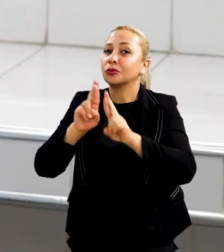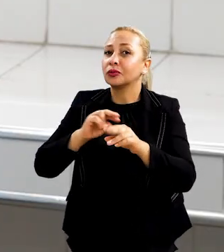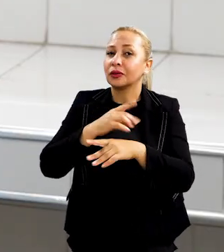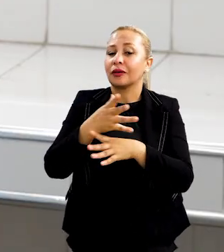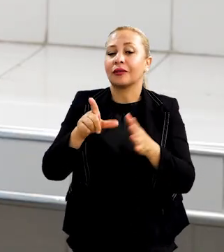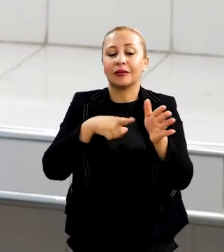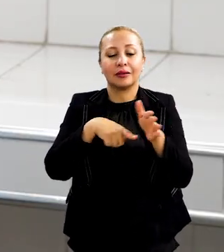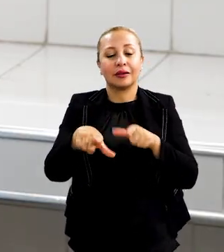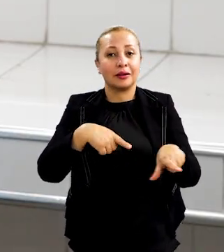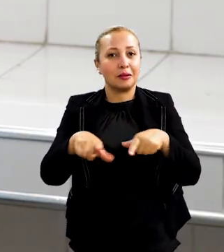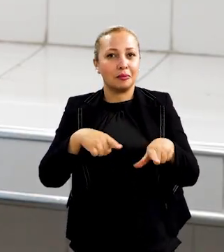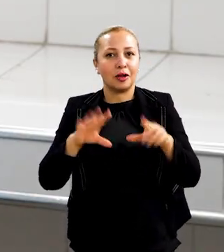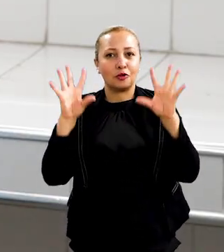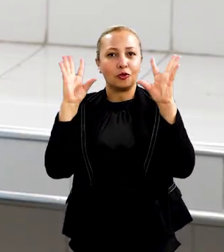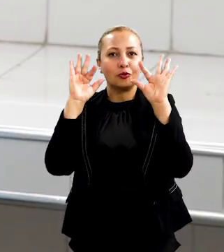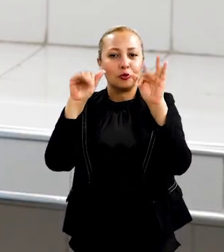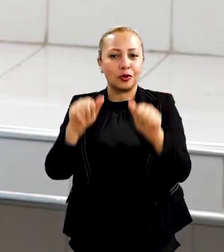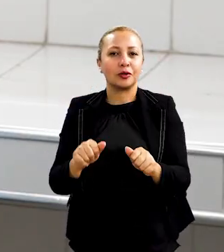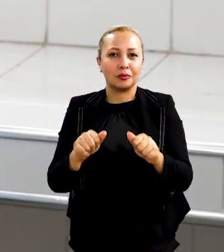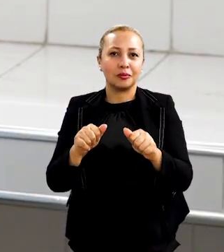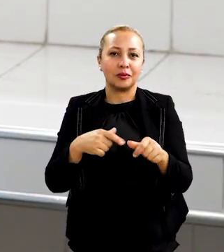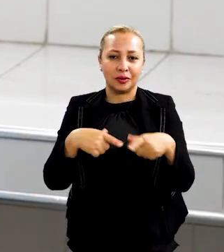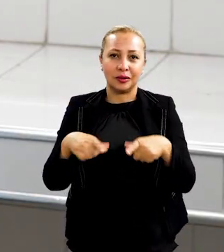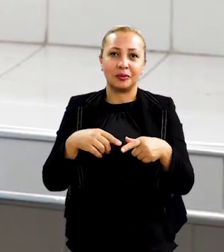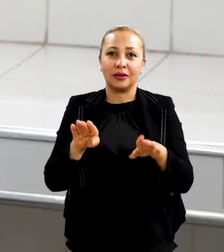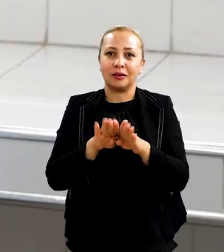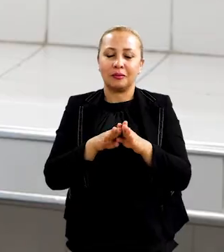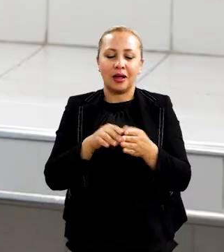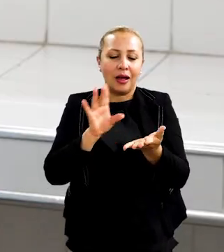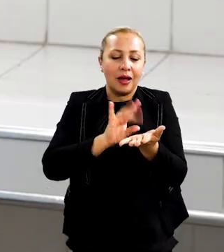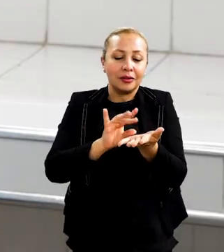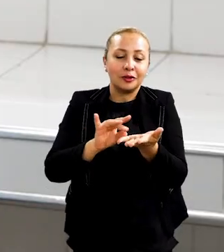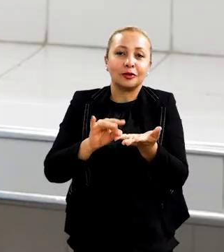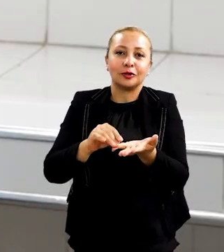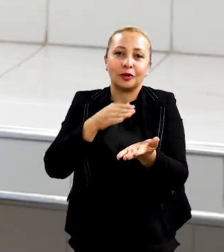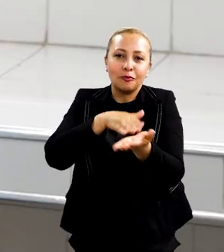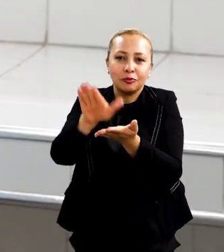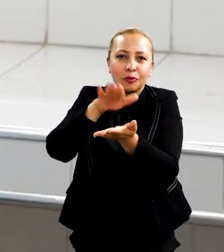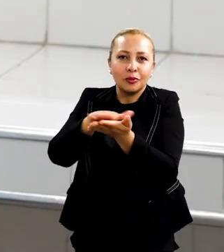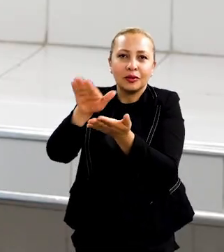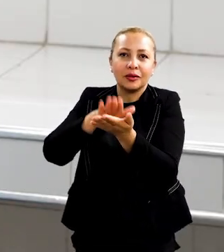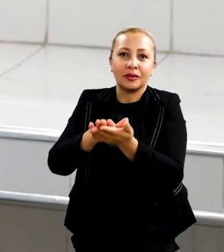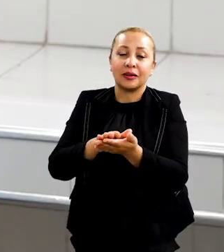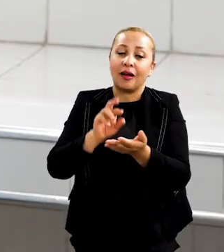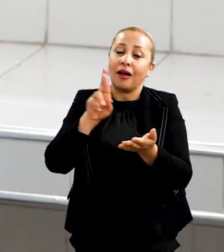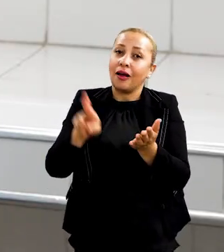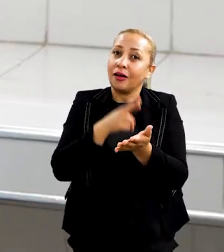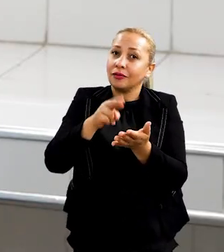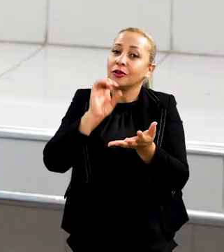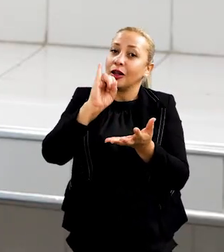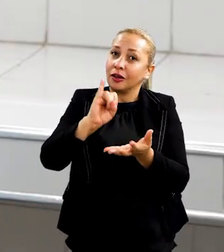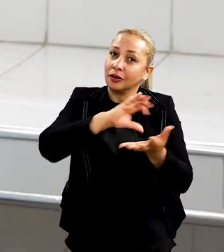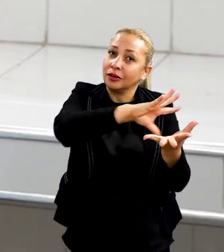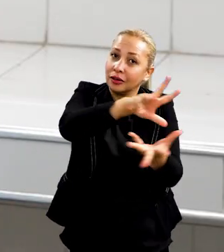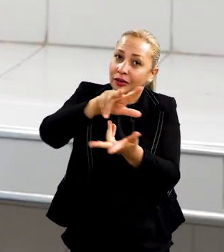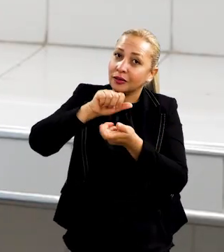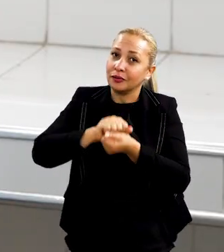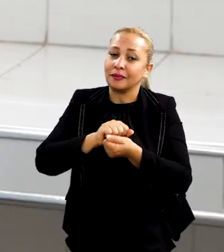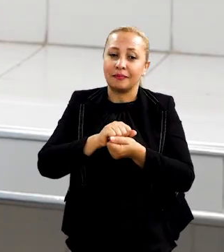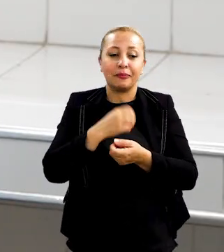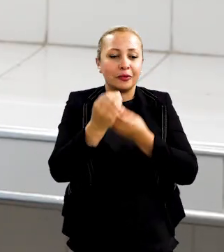respondidas com esses trabalhos de conclusão e com a publicação dos artigos em revistas internacionais. À medida que isso foi